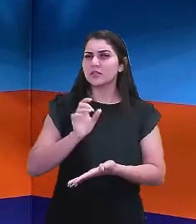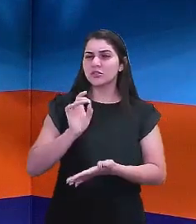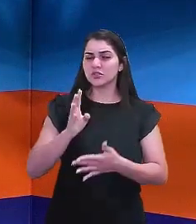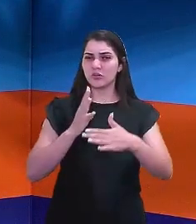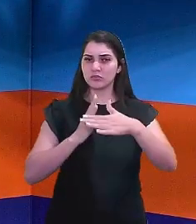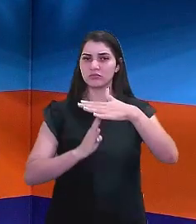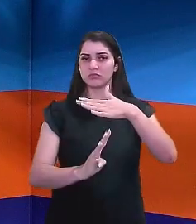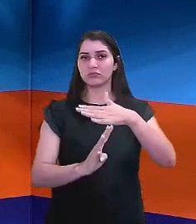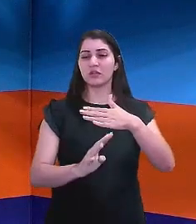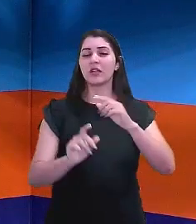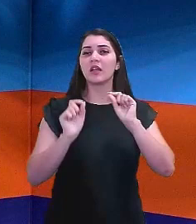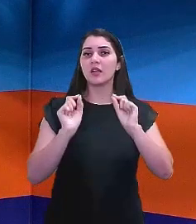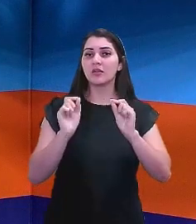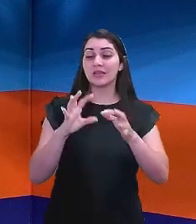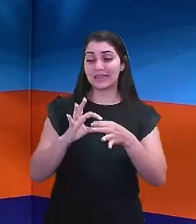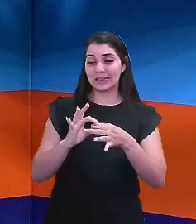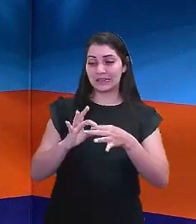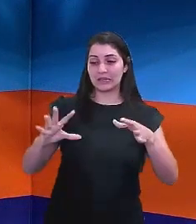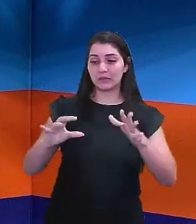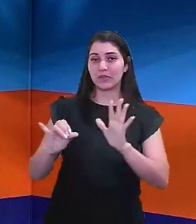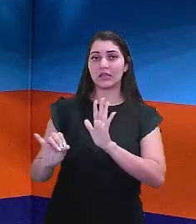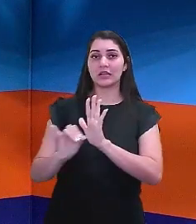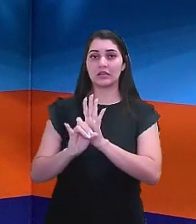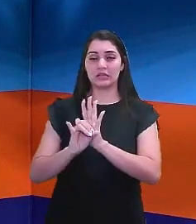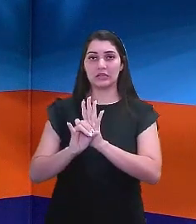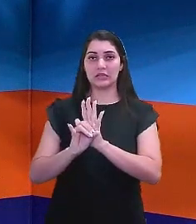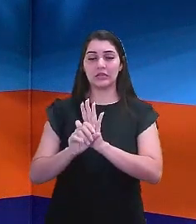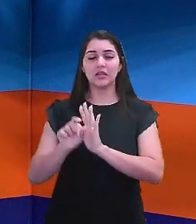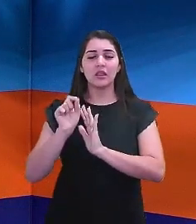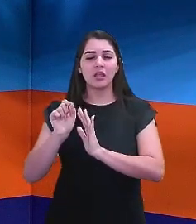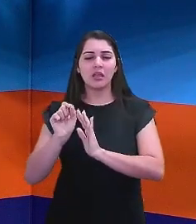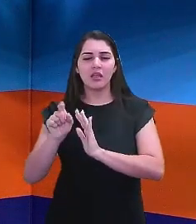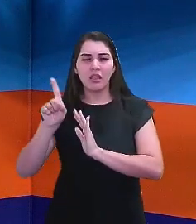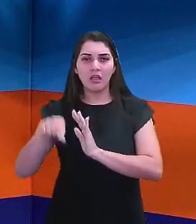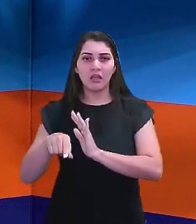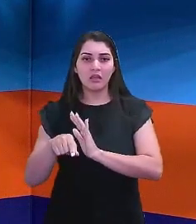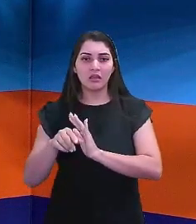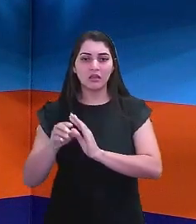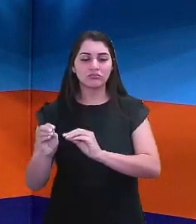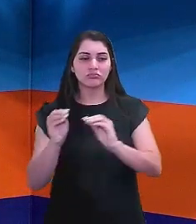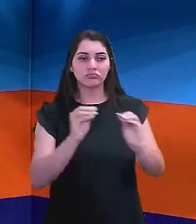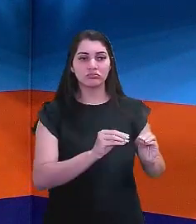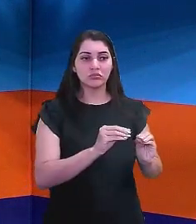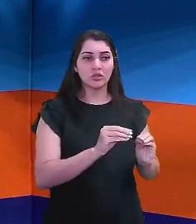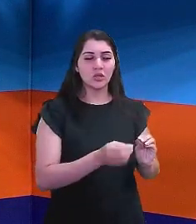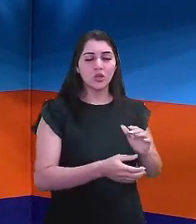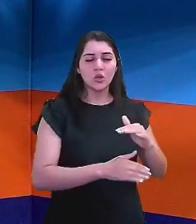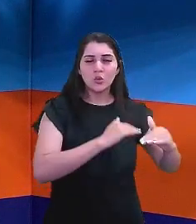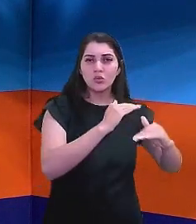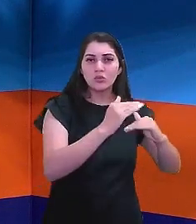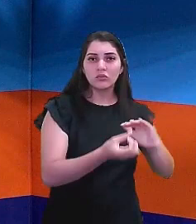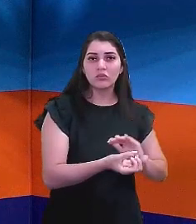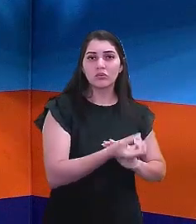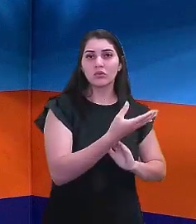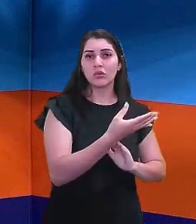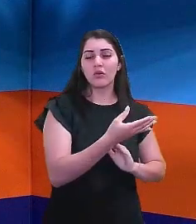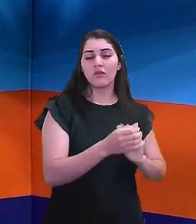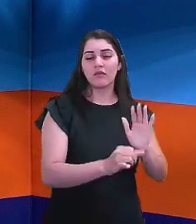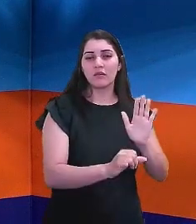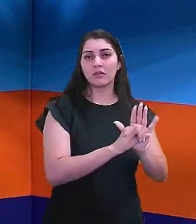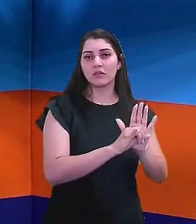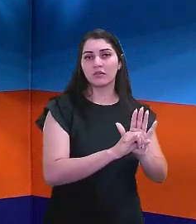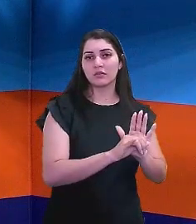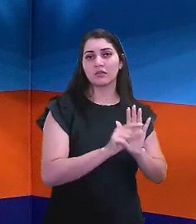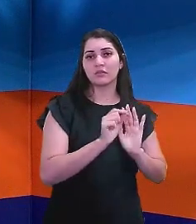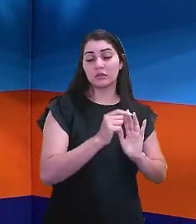libertar da sua identidade, de quem você é, e construir uma nova identidade, construir um novo eu. Eu sou quem? Eu sou